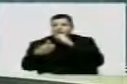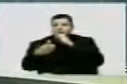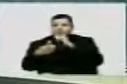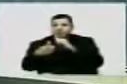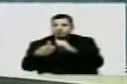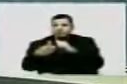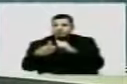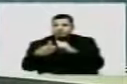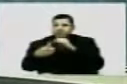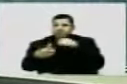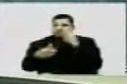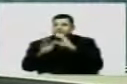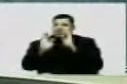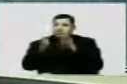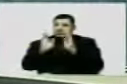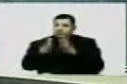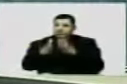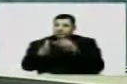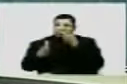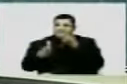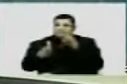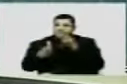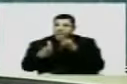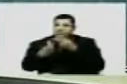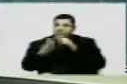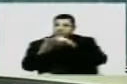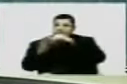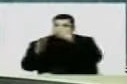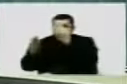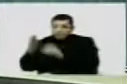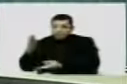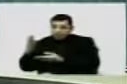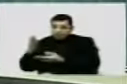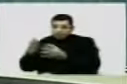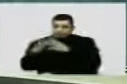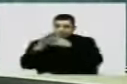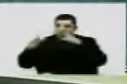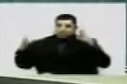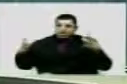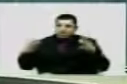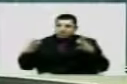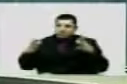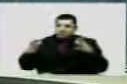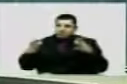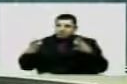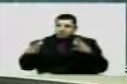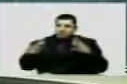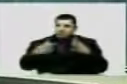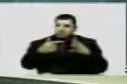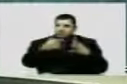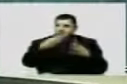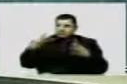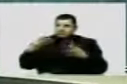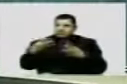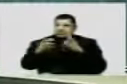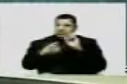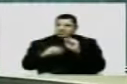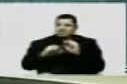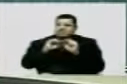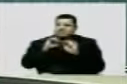energia elétrica, nós já estamos falando de uma queda do ICMS previsto para